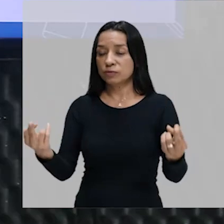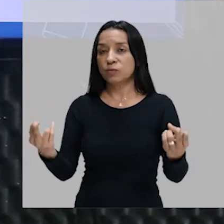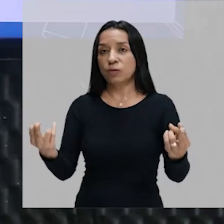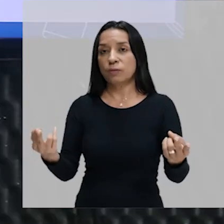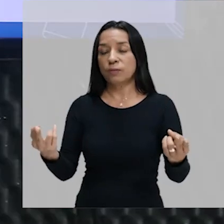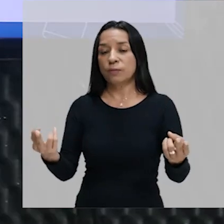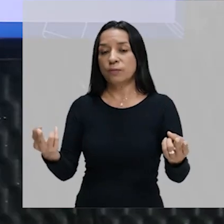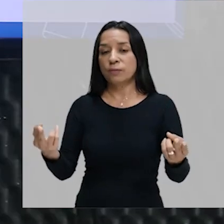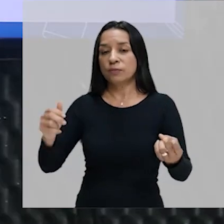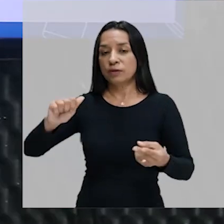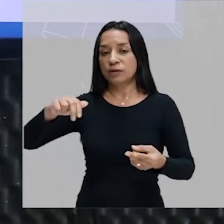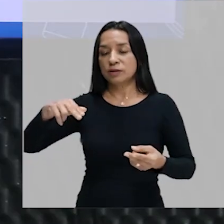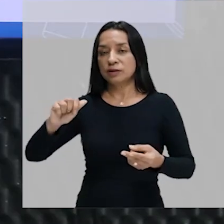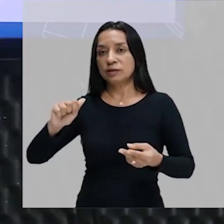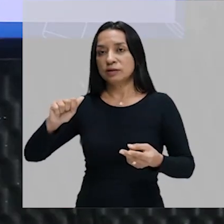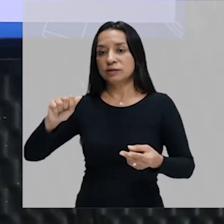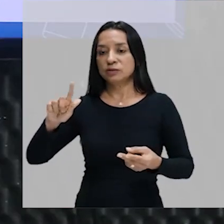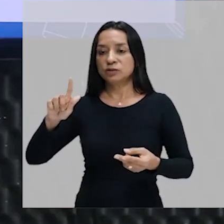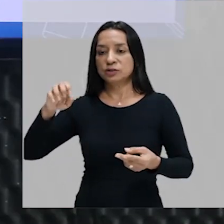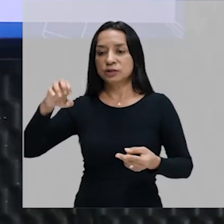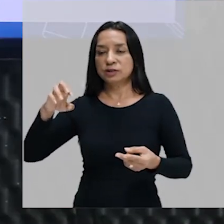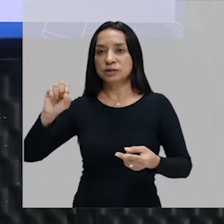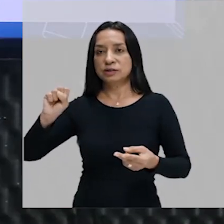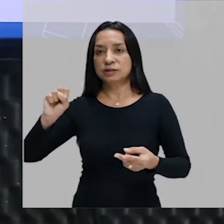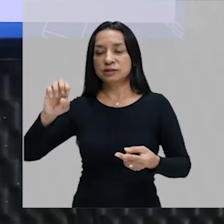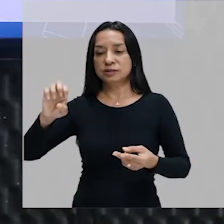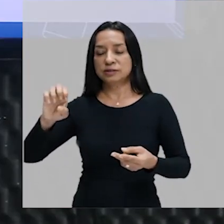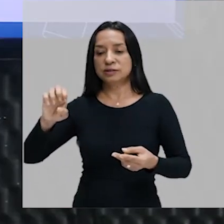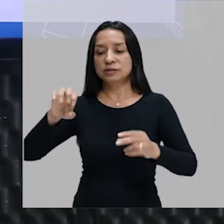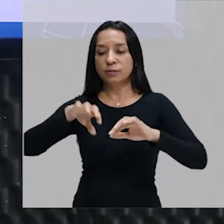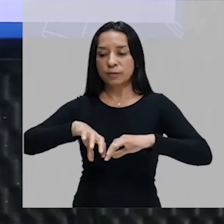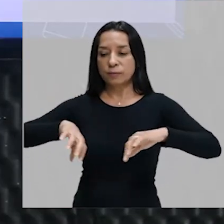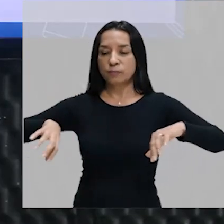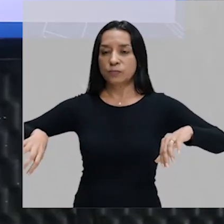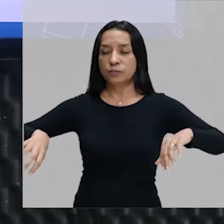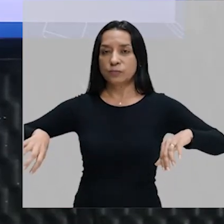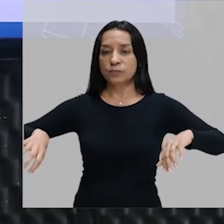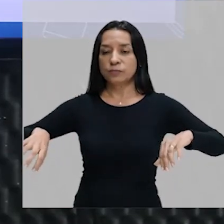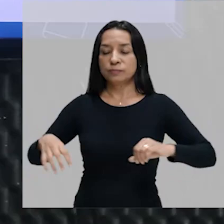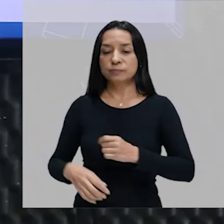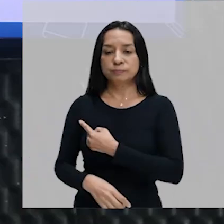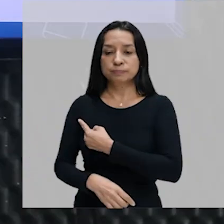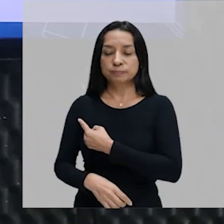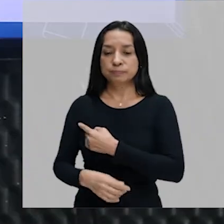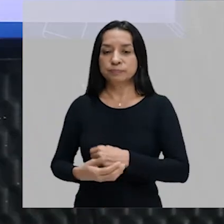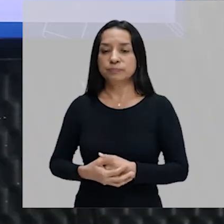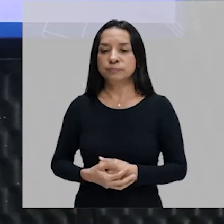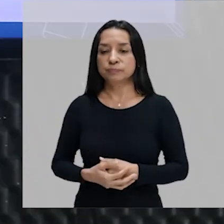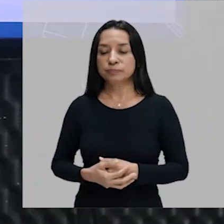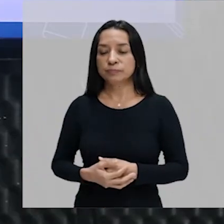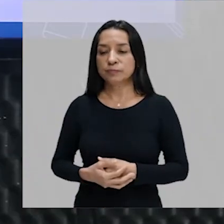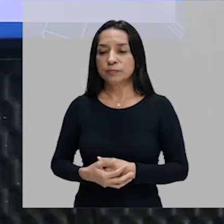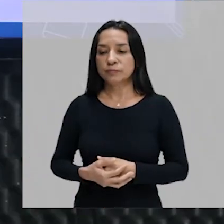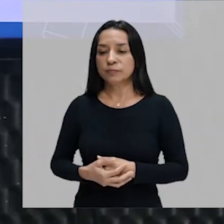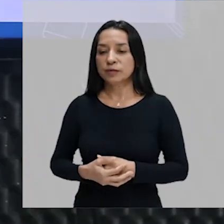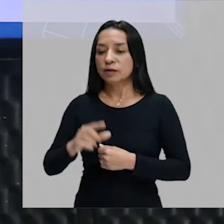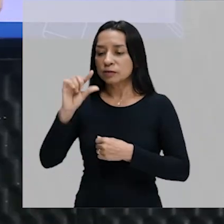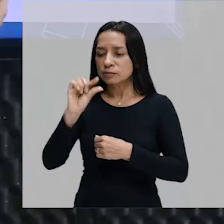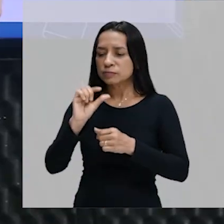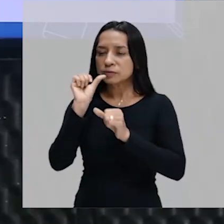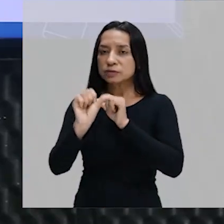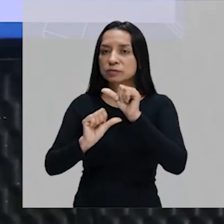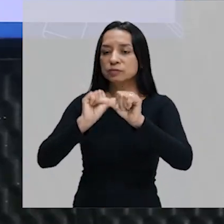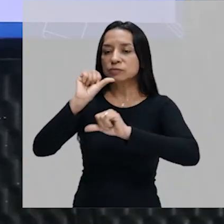a separação do grupo em dois, tá? A separação é chamada de cladogênese e as pequenas mudanças que